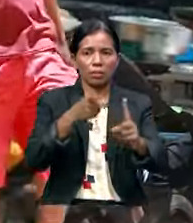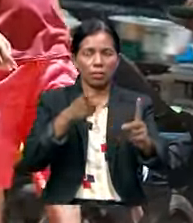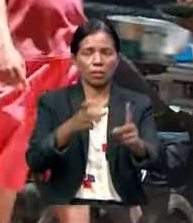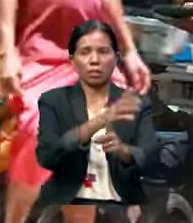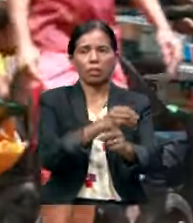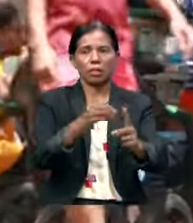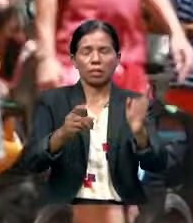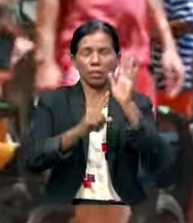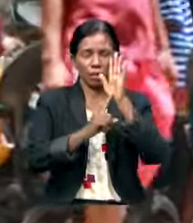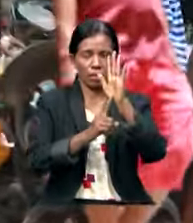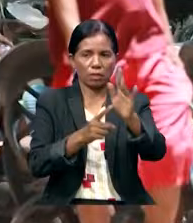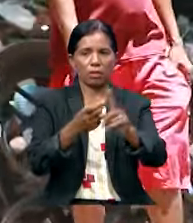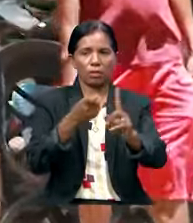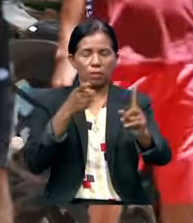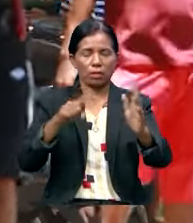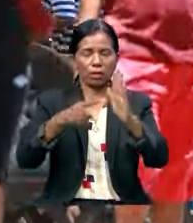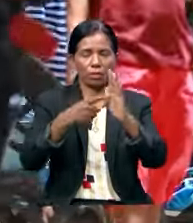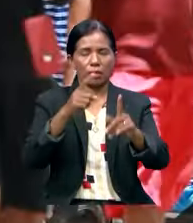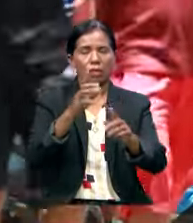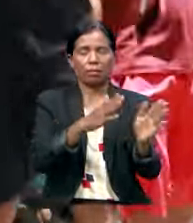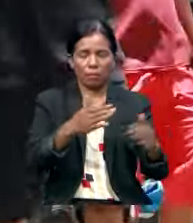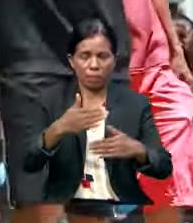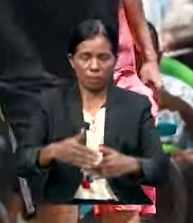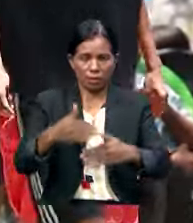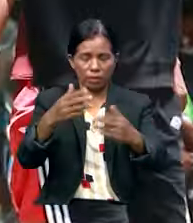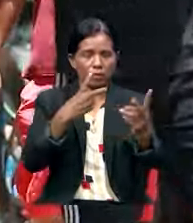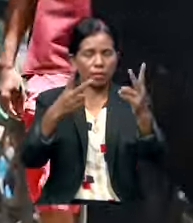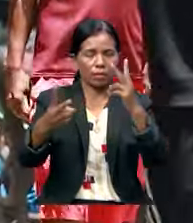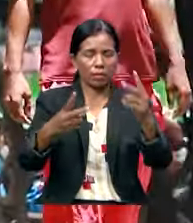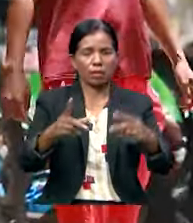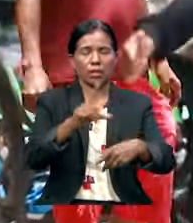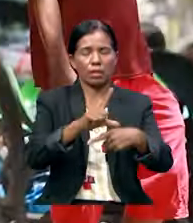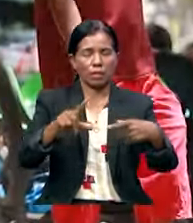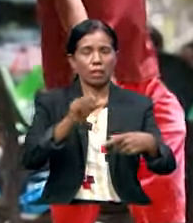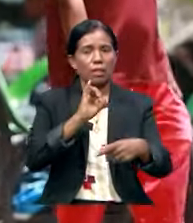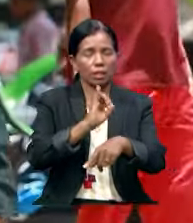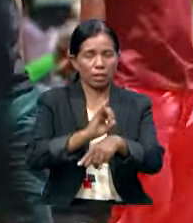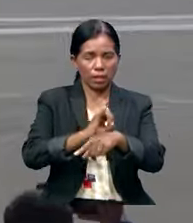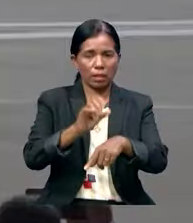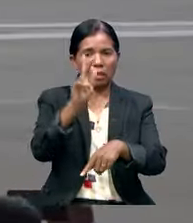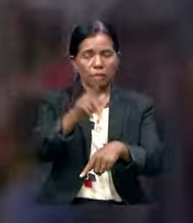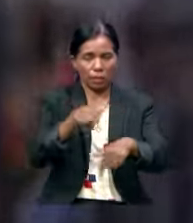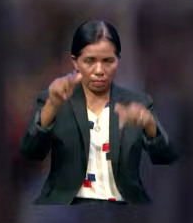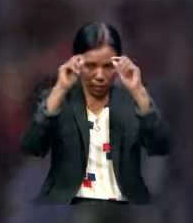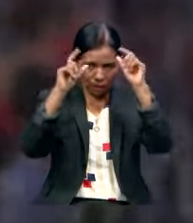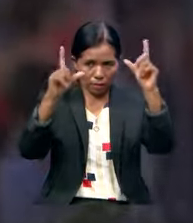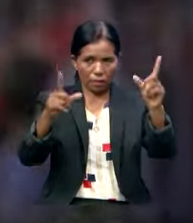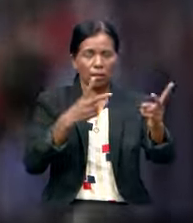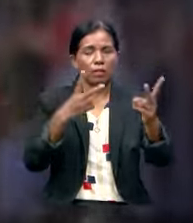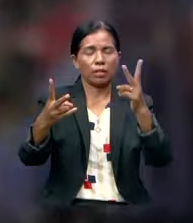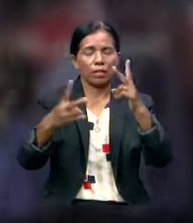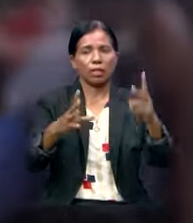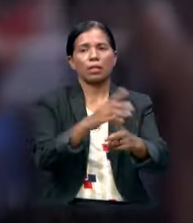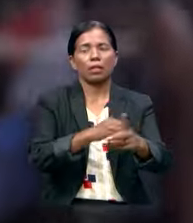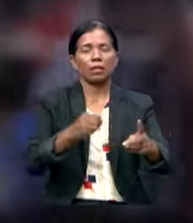no transmissão direita, a russi preparação, visita, líder igreja católica Nianmai Timor-Leste, no durante visita